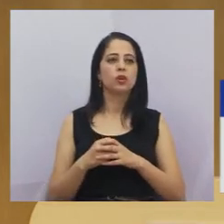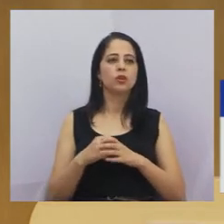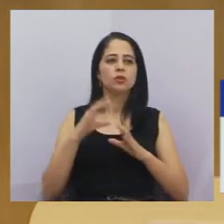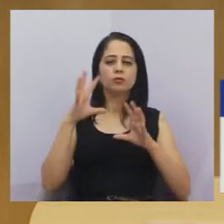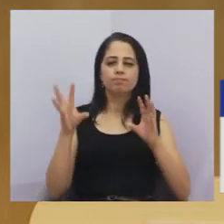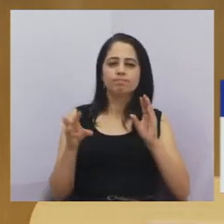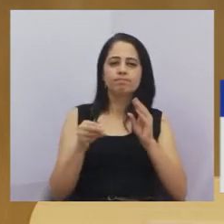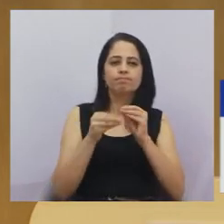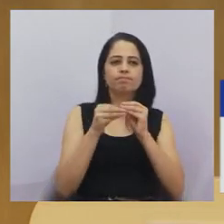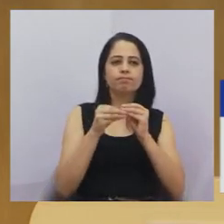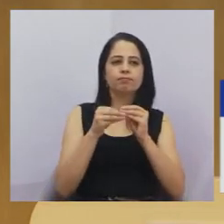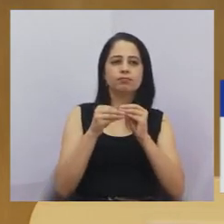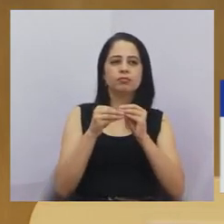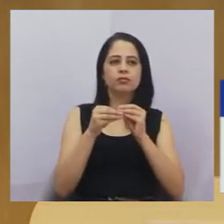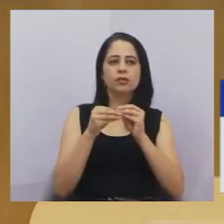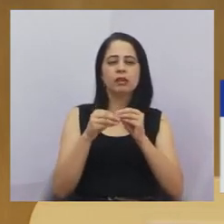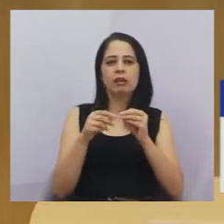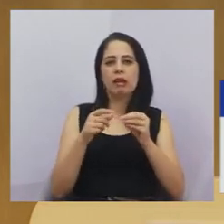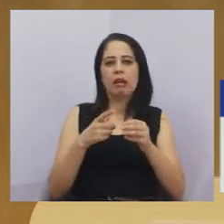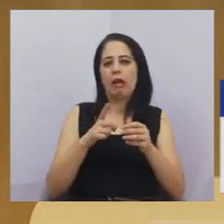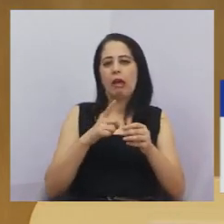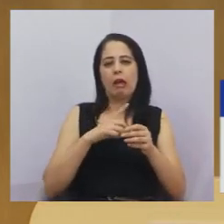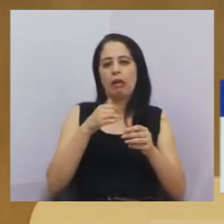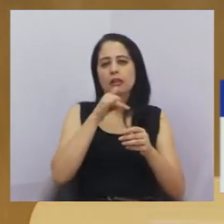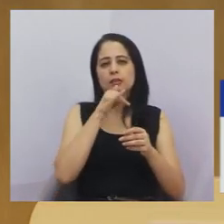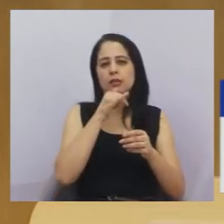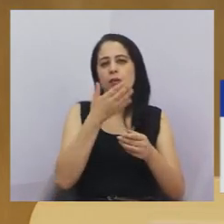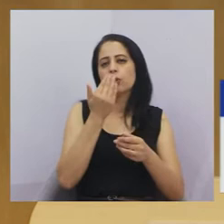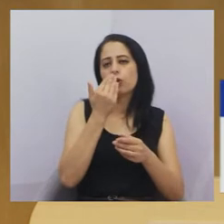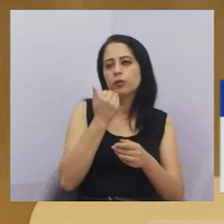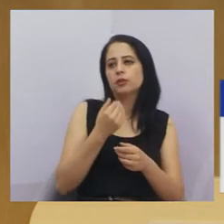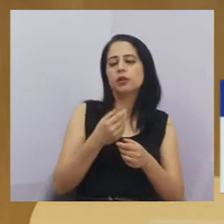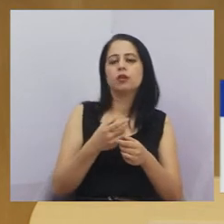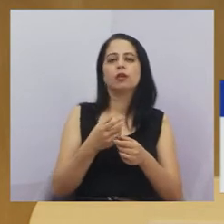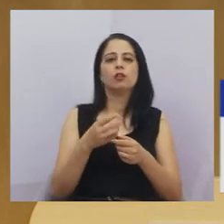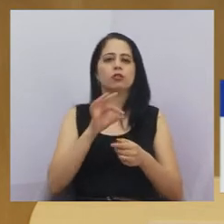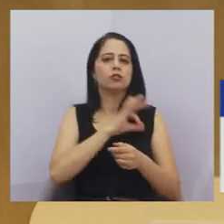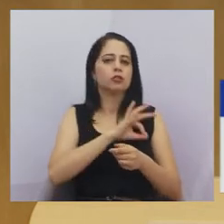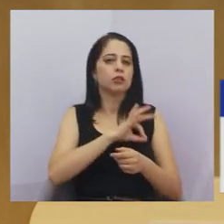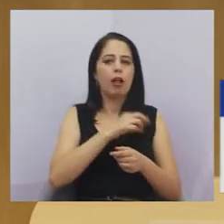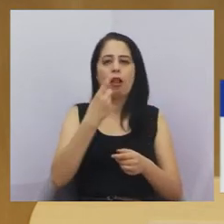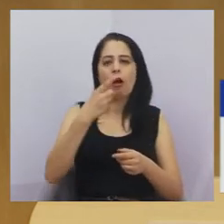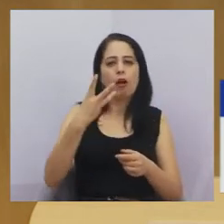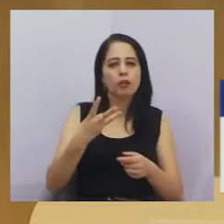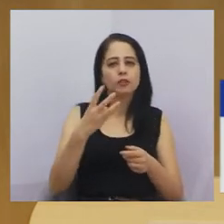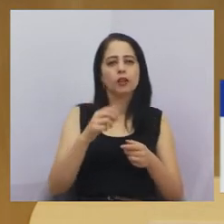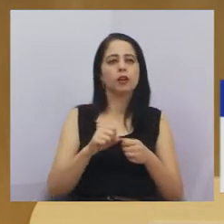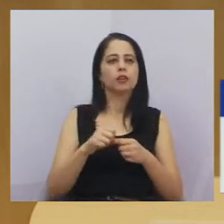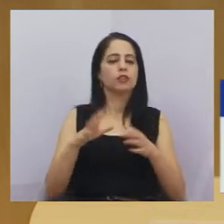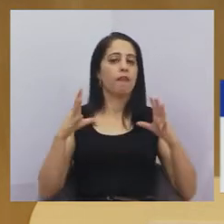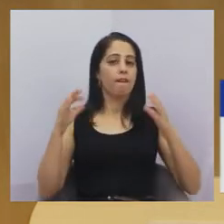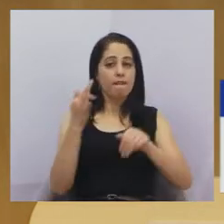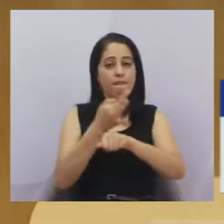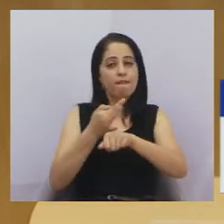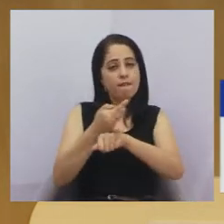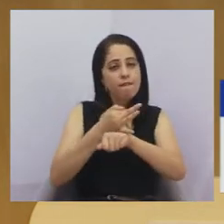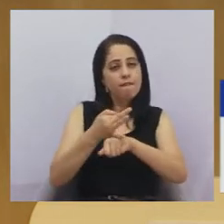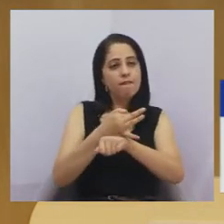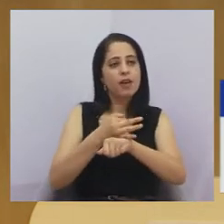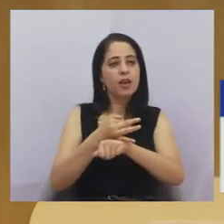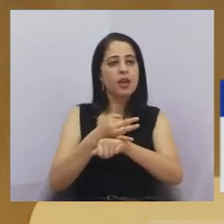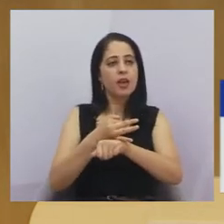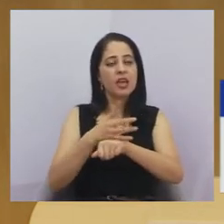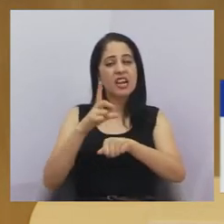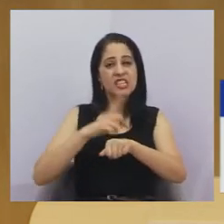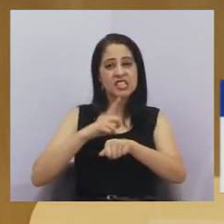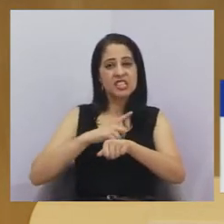colocando alimentação, 13º, INSS, IPMJ, um terço das férias, terá